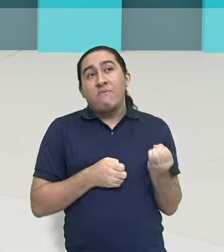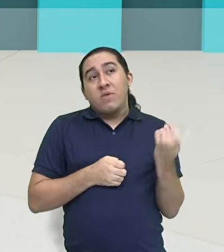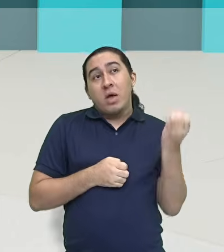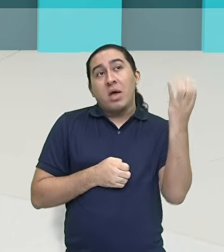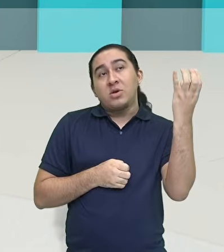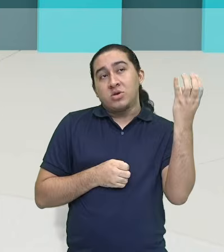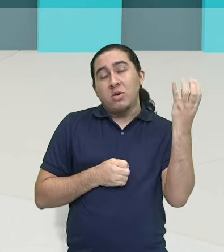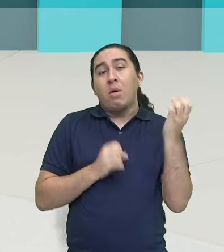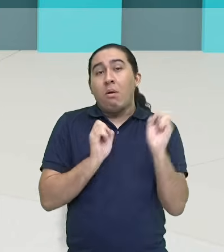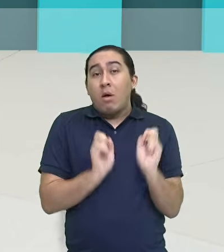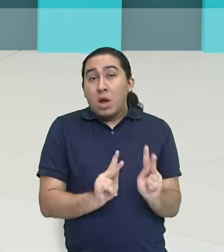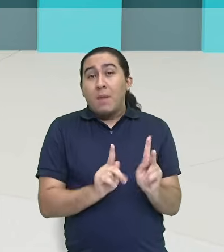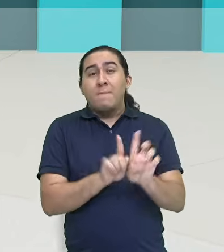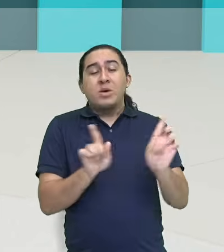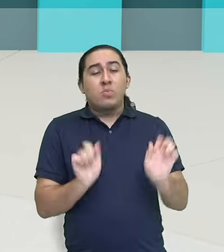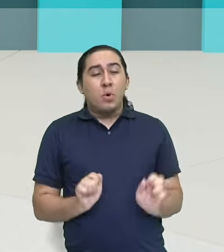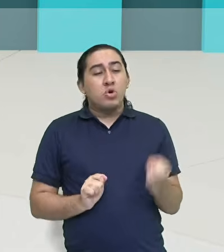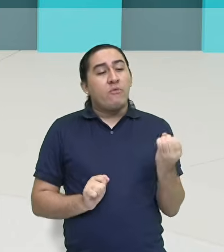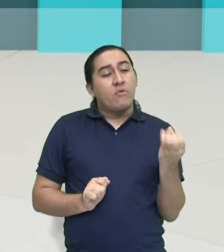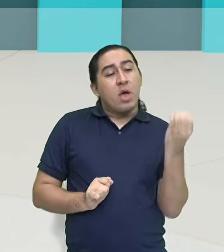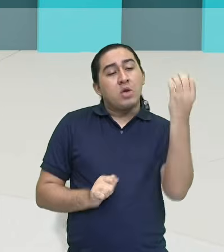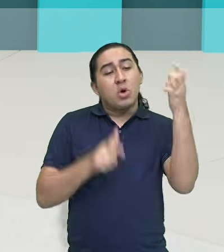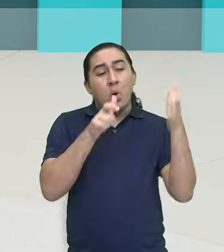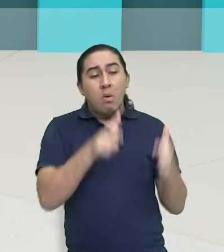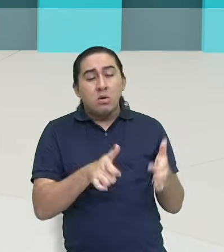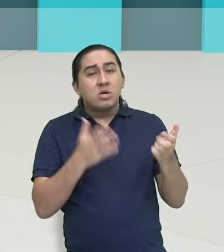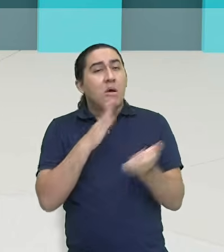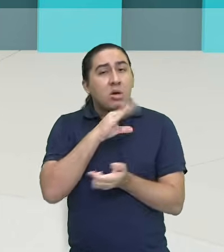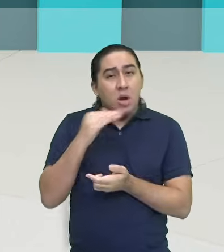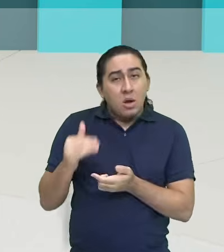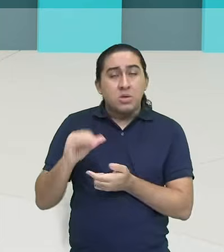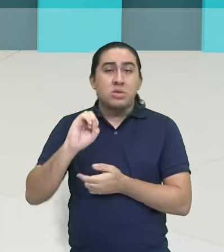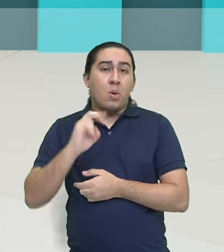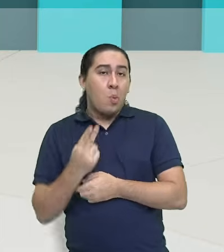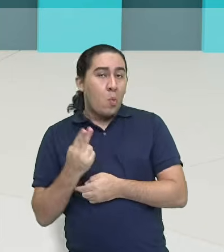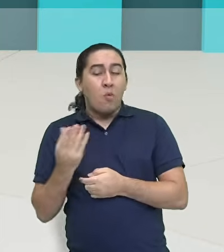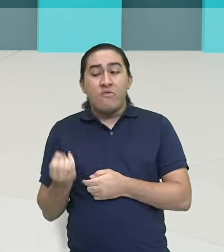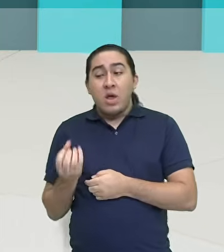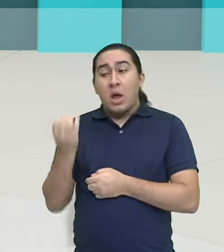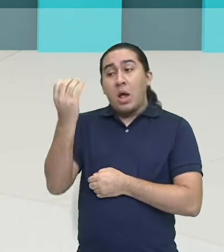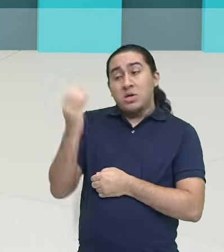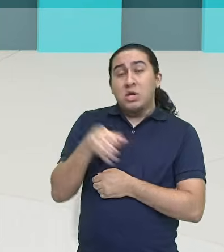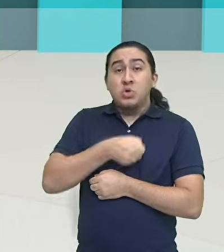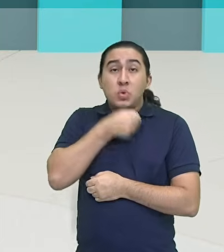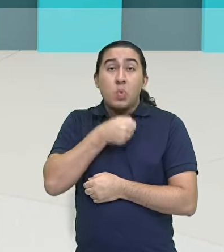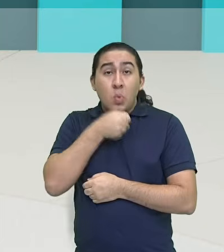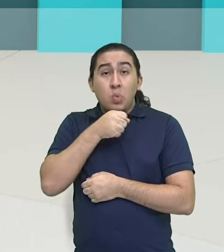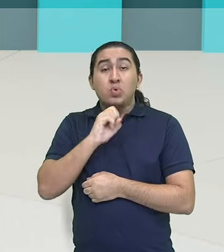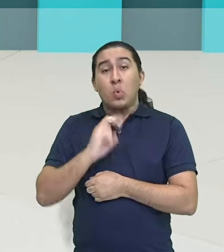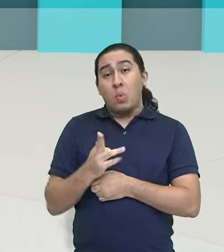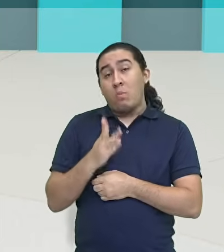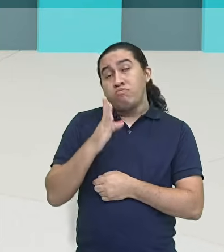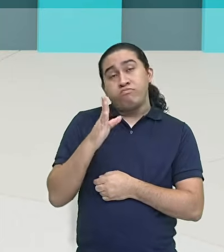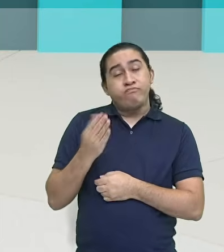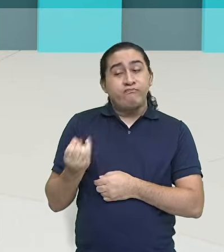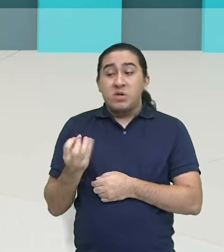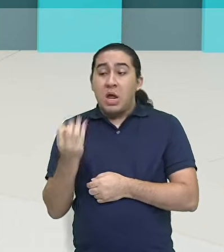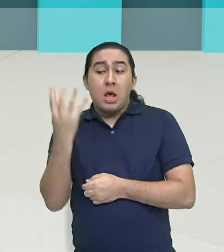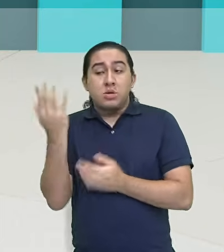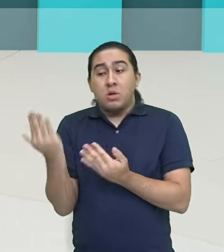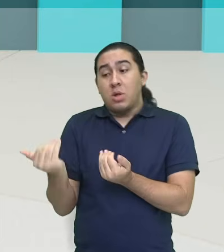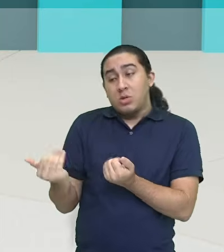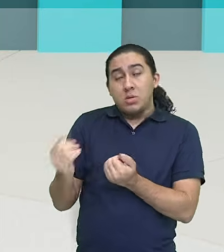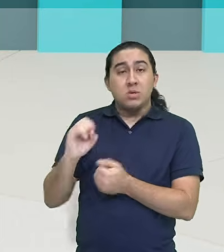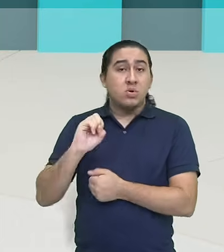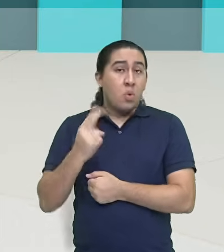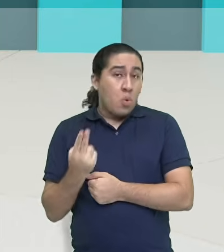exemplo. Ok, mas pode ser viagem para crianças, pode ser viagem para idosos, pode ser viagem para adolescentes, pode